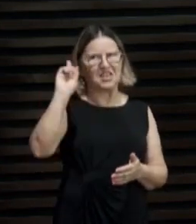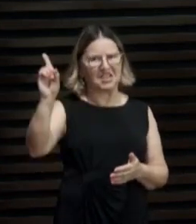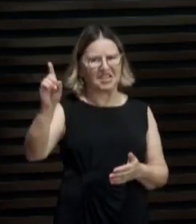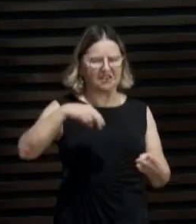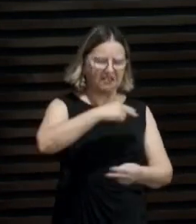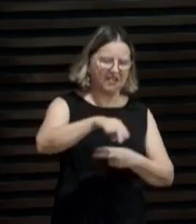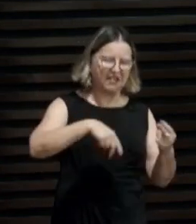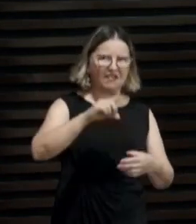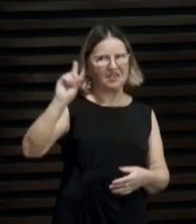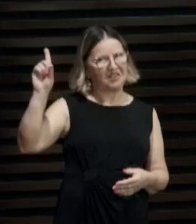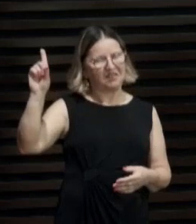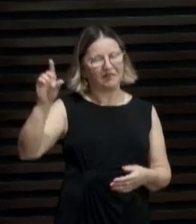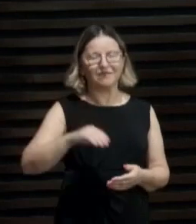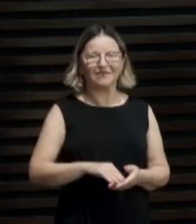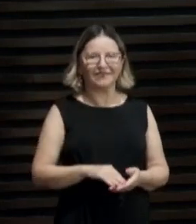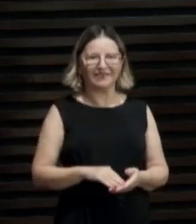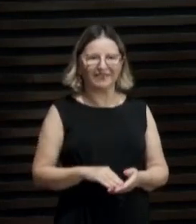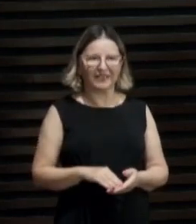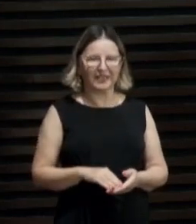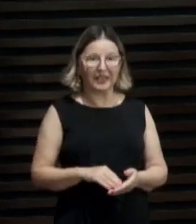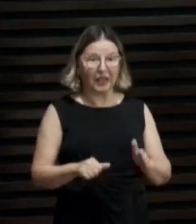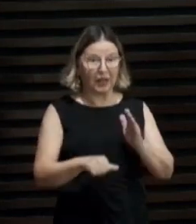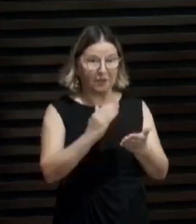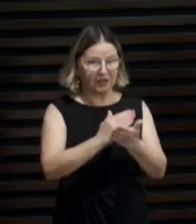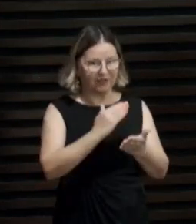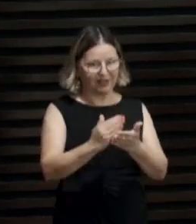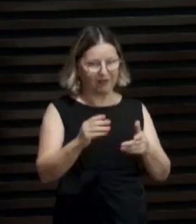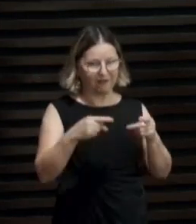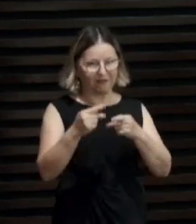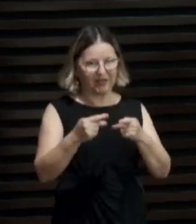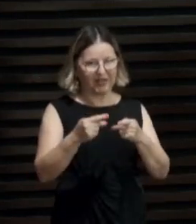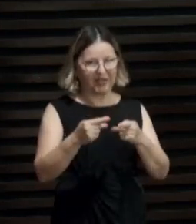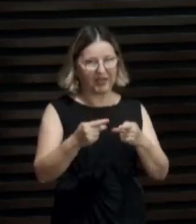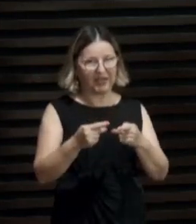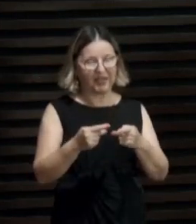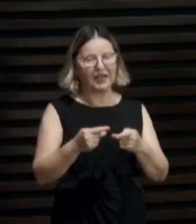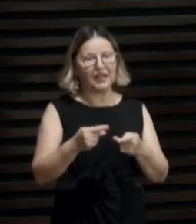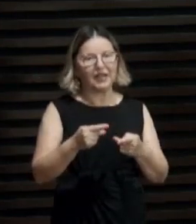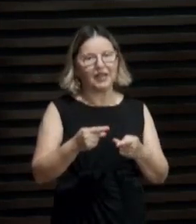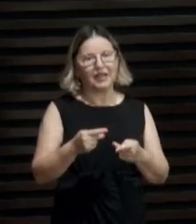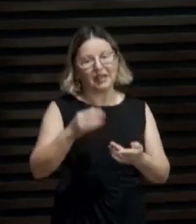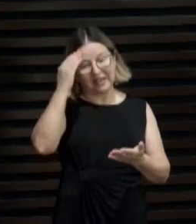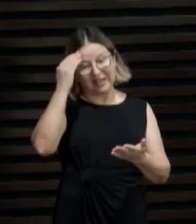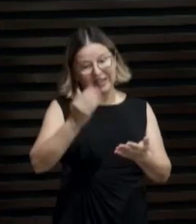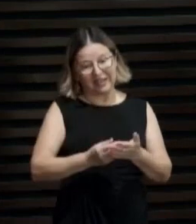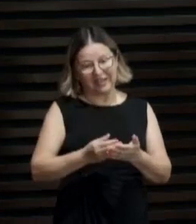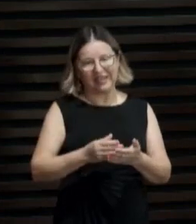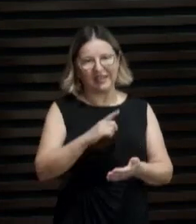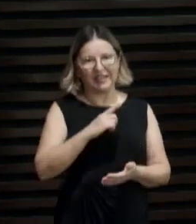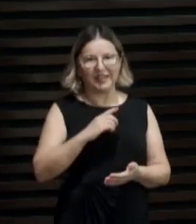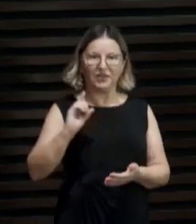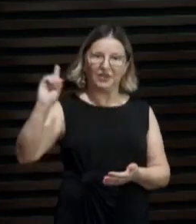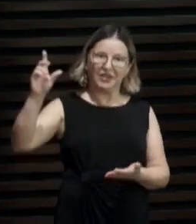essa é a segunda divisão. A primeira é um que acredita em Deus, um Deus verdadeiro, em deuses. Uma